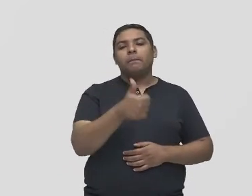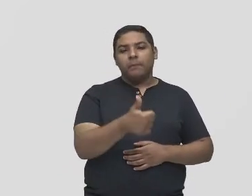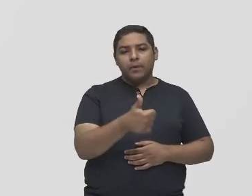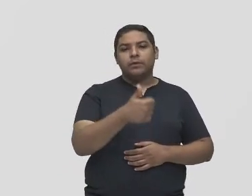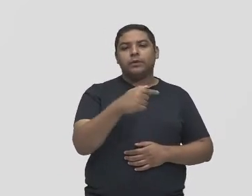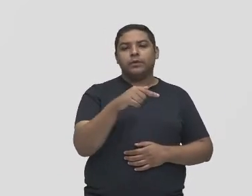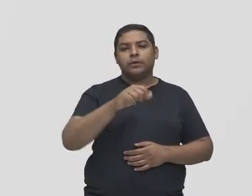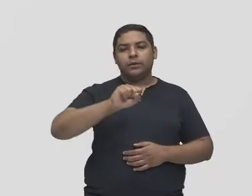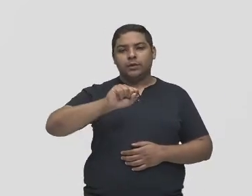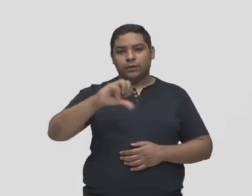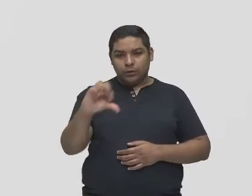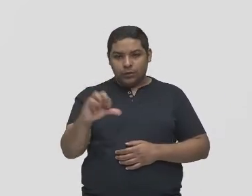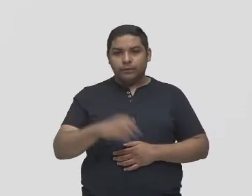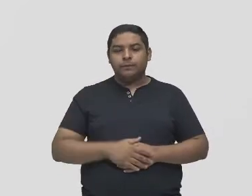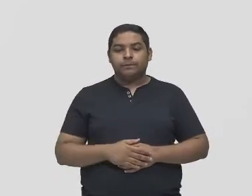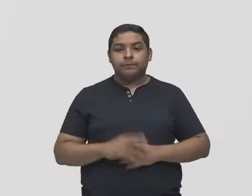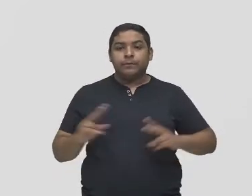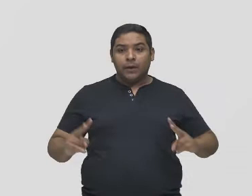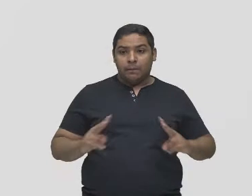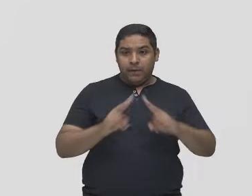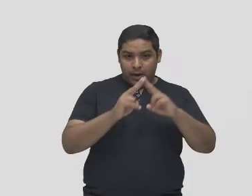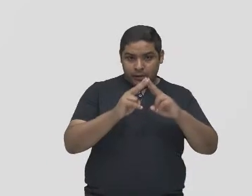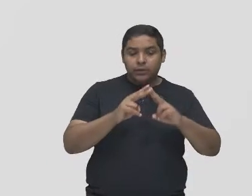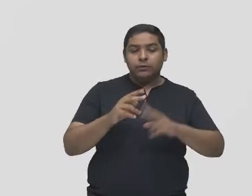Luís XVI recebeu do Duque de